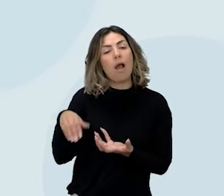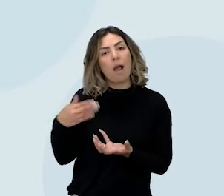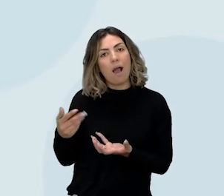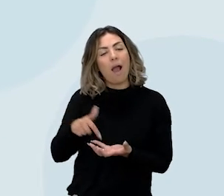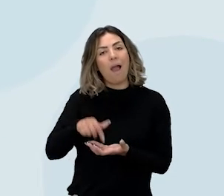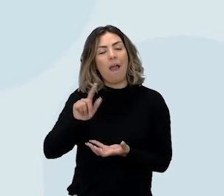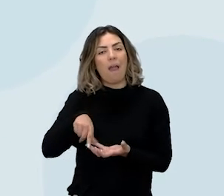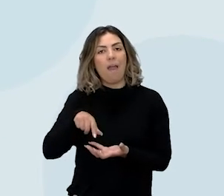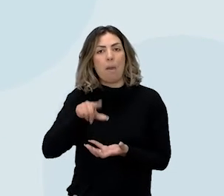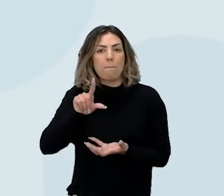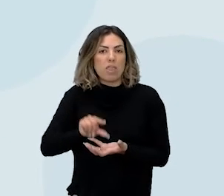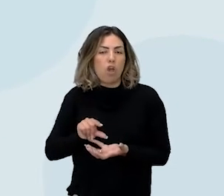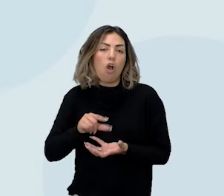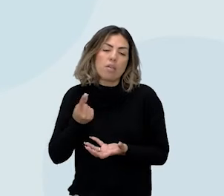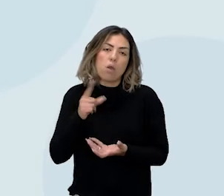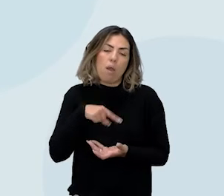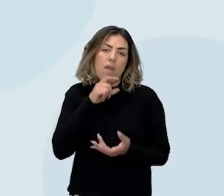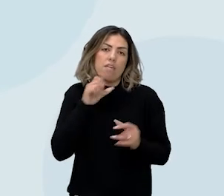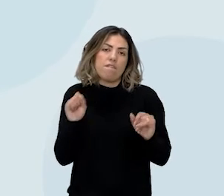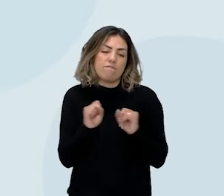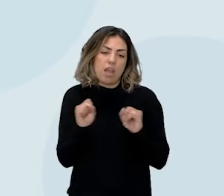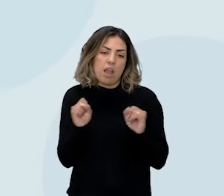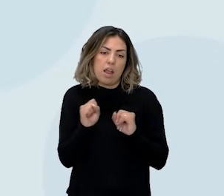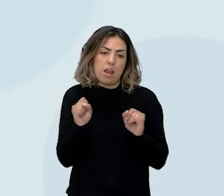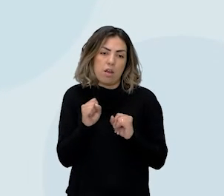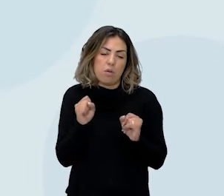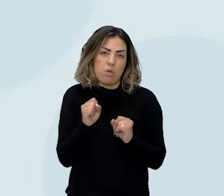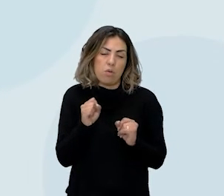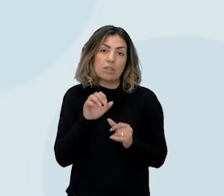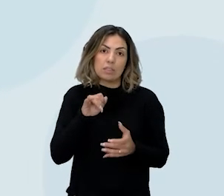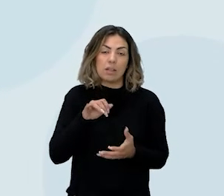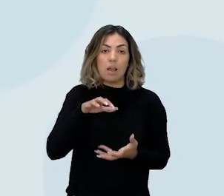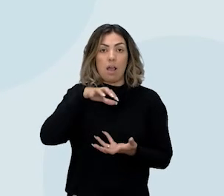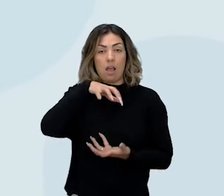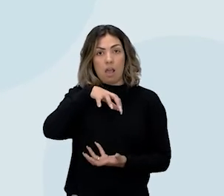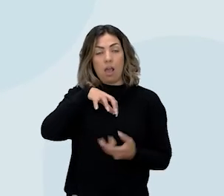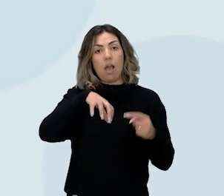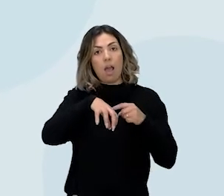ser inverno, tá? Então vai começar o inverno nesse dia, enquanto que lá em